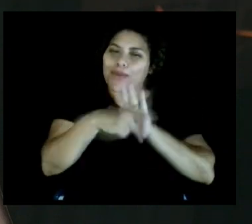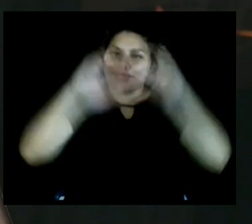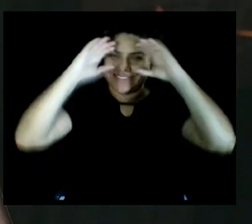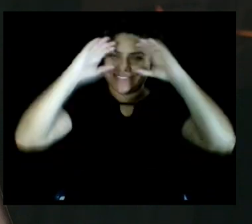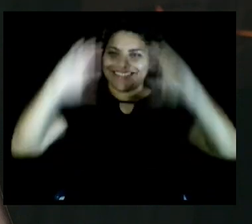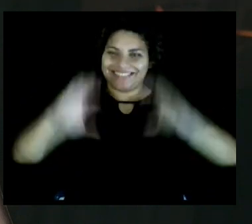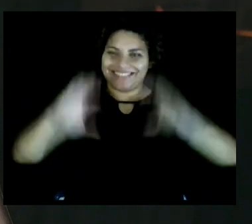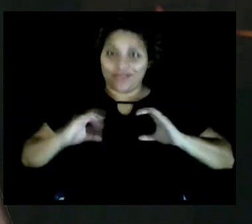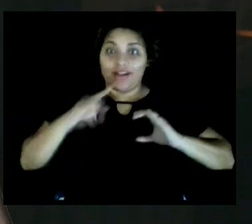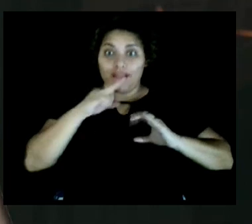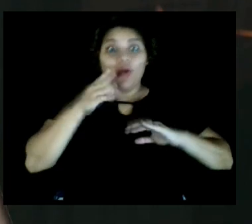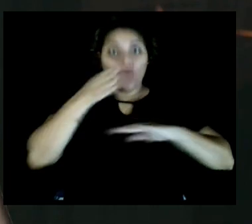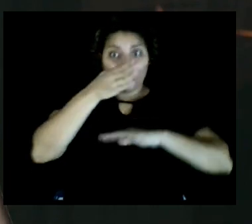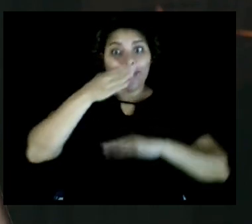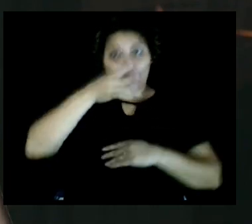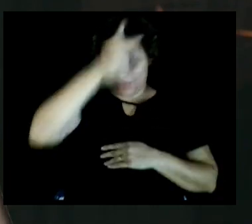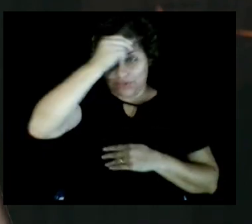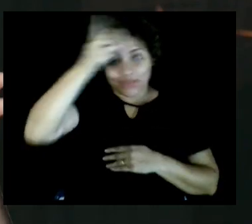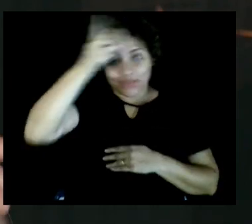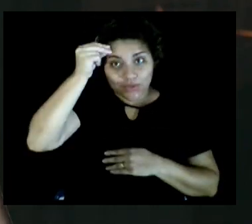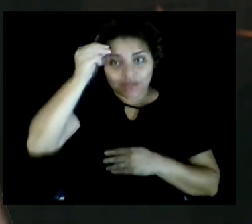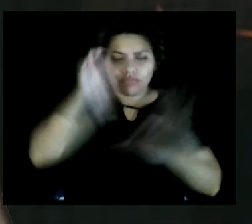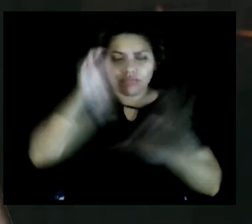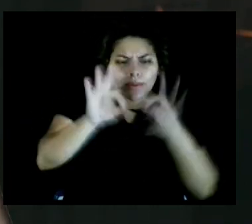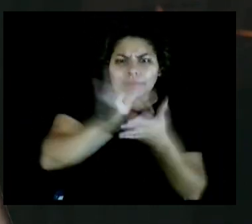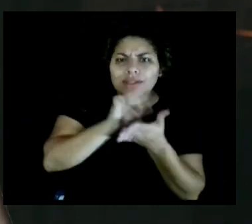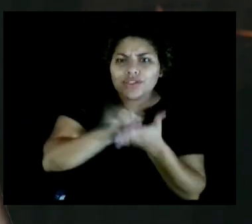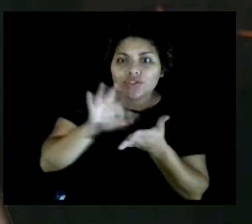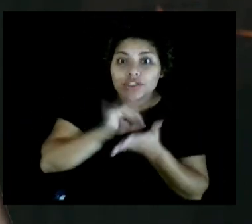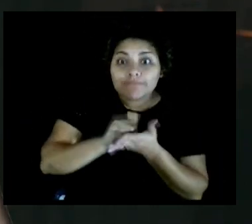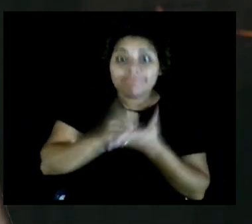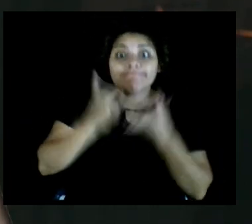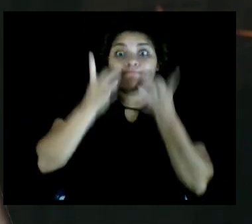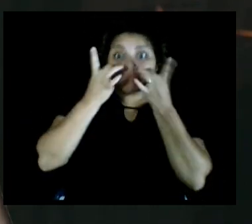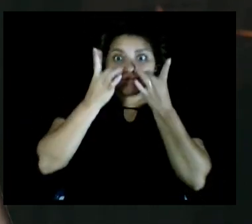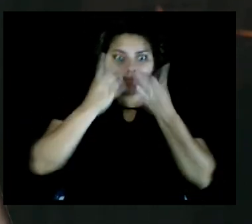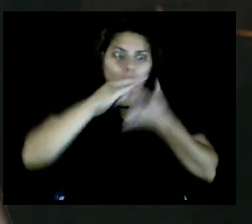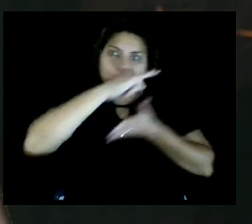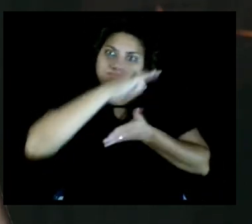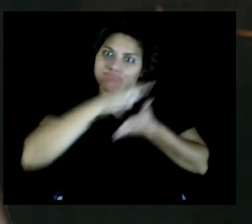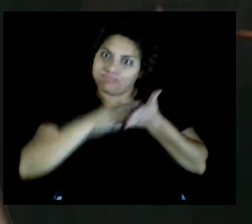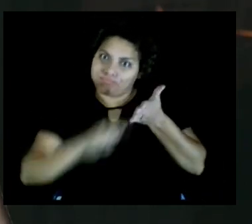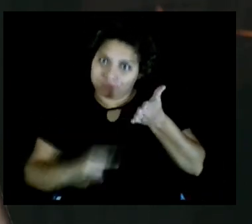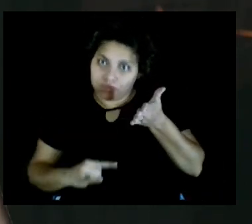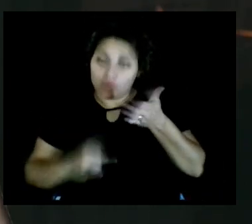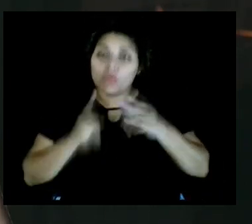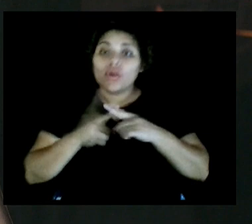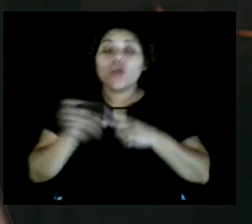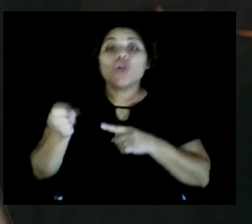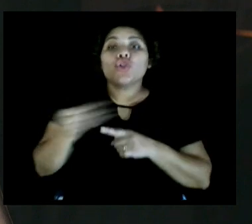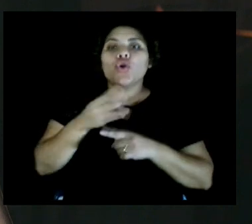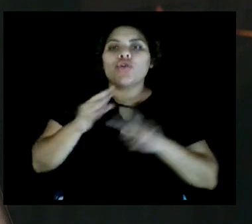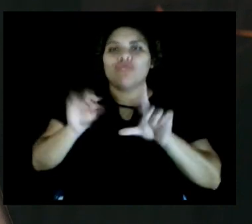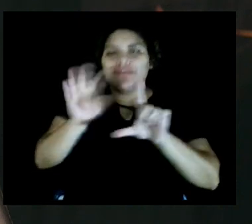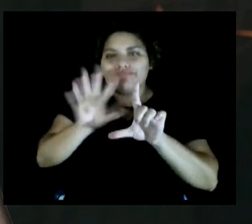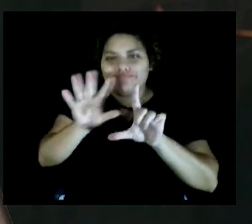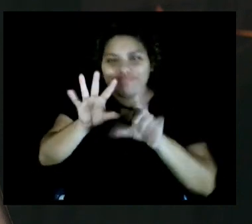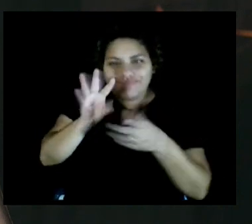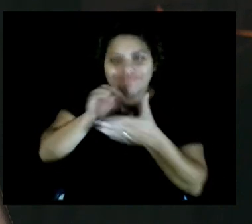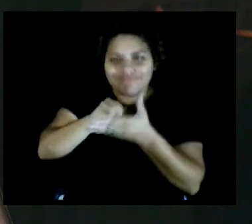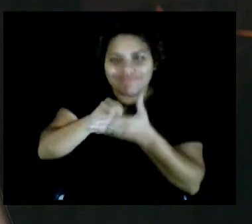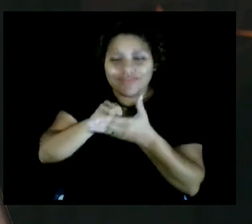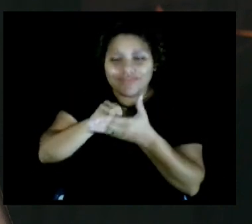de formulários físicos, tá? E atenção, porque com a nova plataforma, o CPF será o